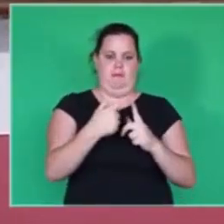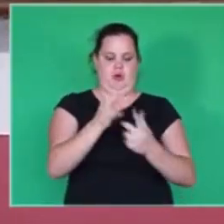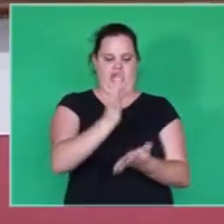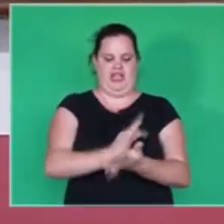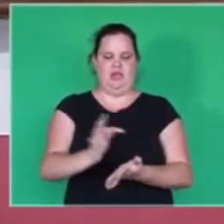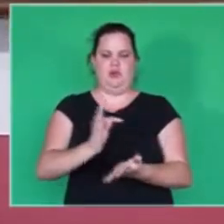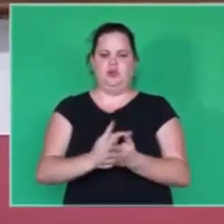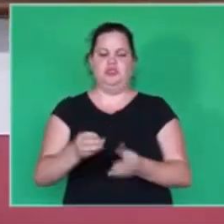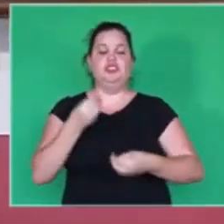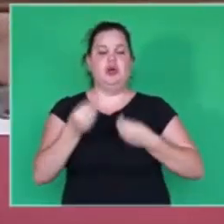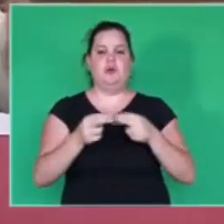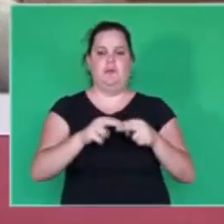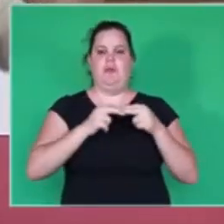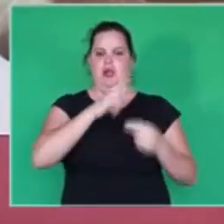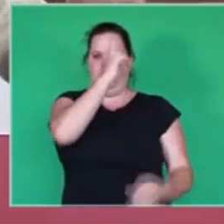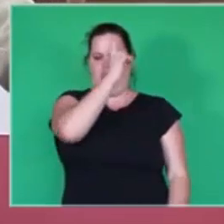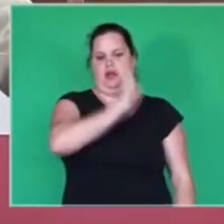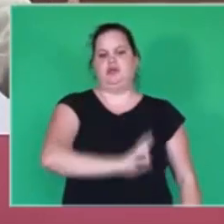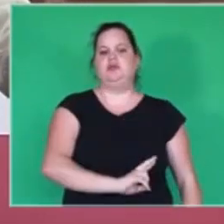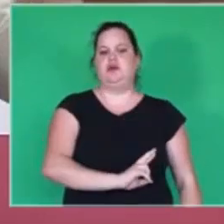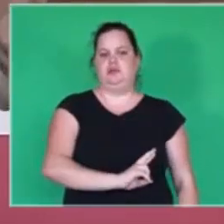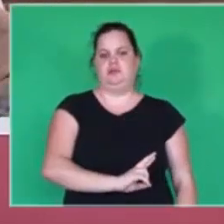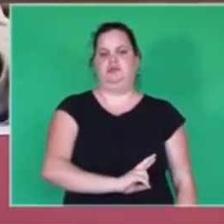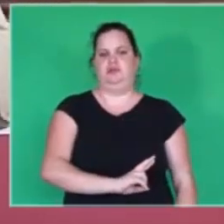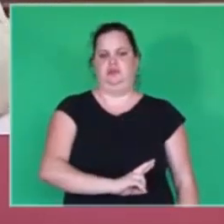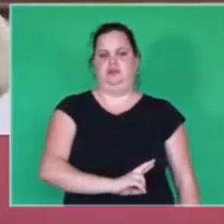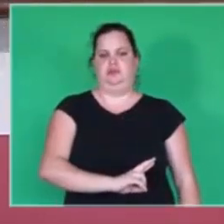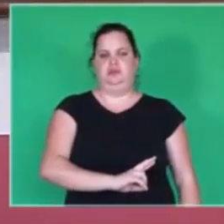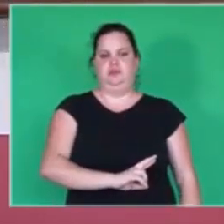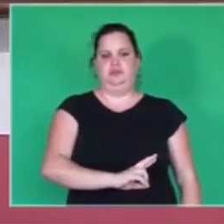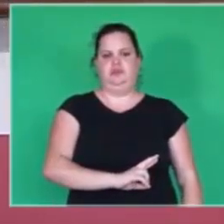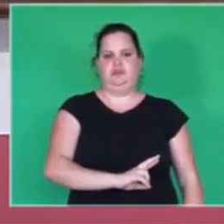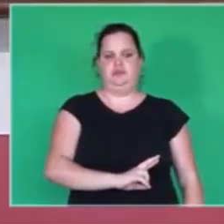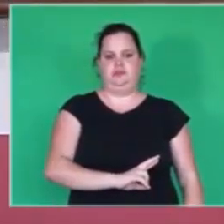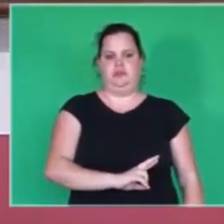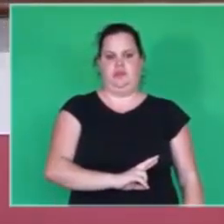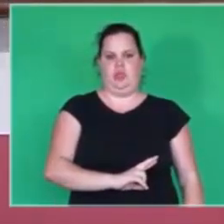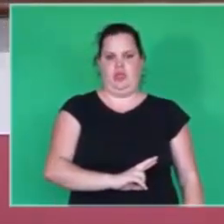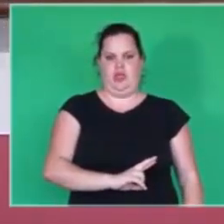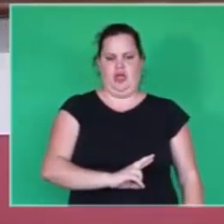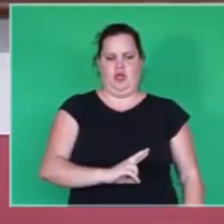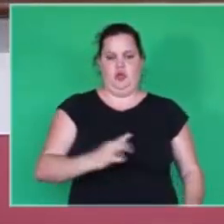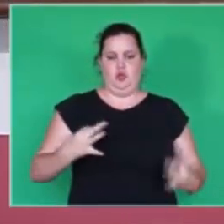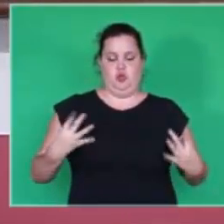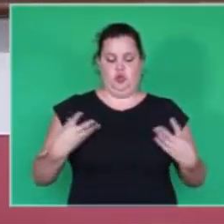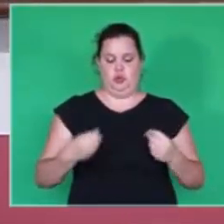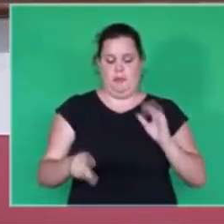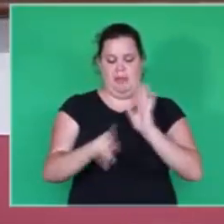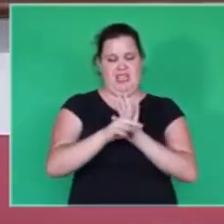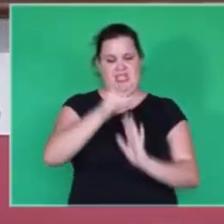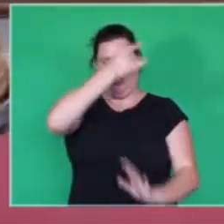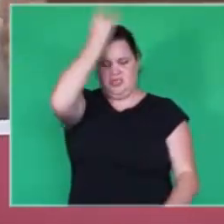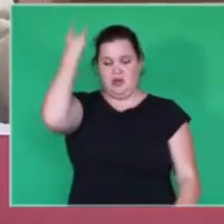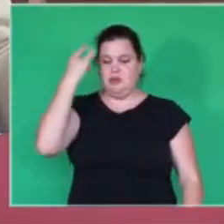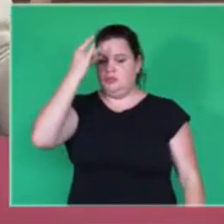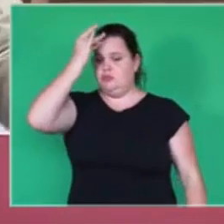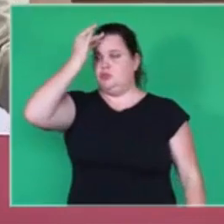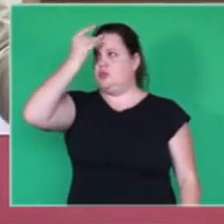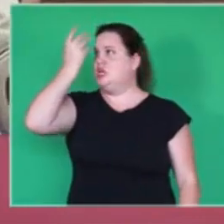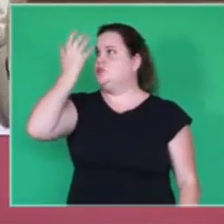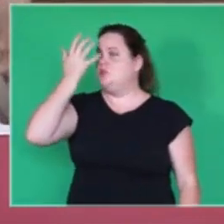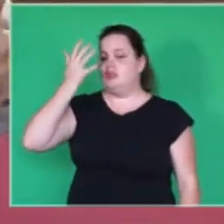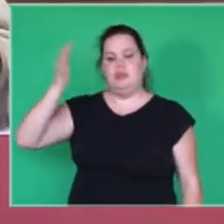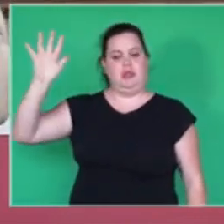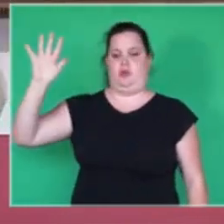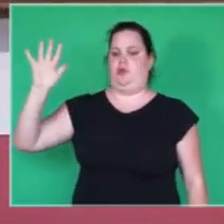racional, ela deixou de ser aquilo que é do Espírito Santo e passou a ser aquilo que